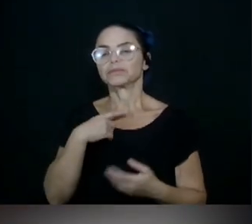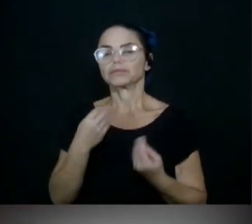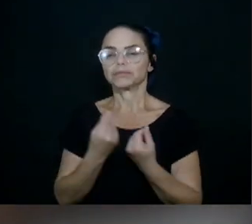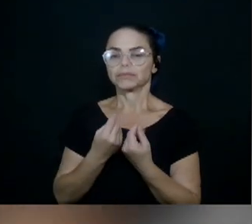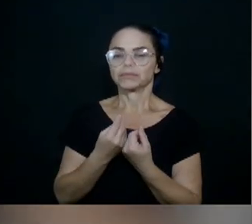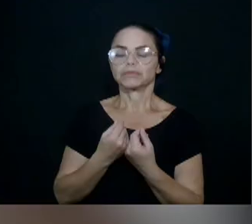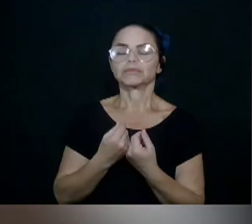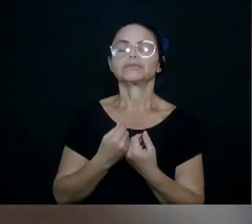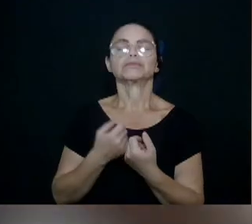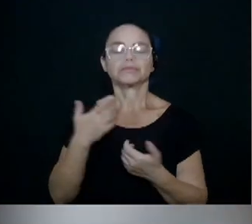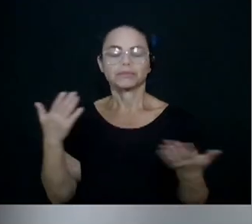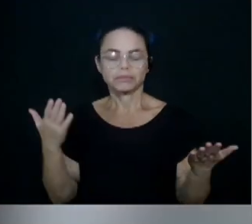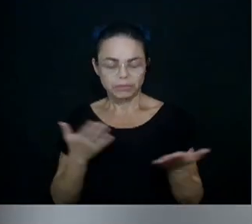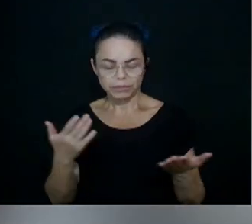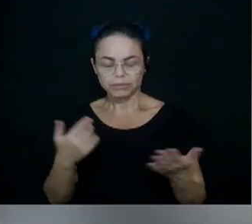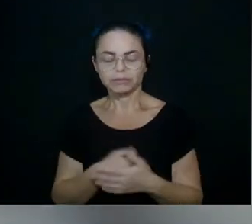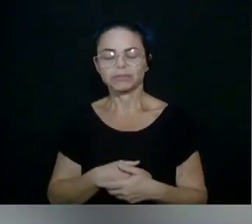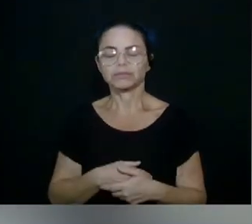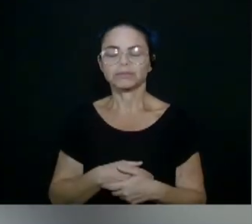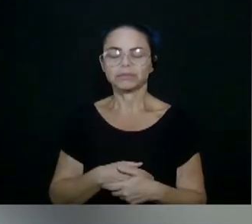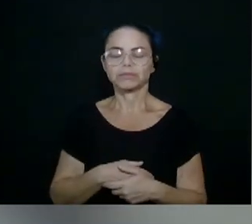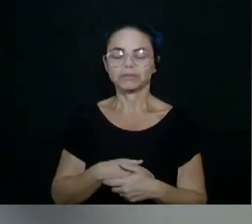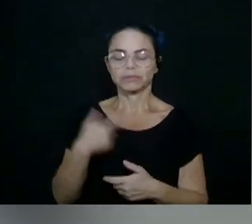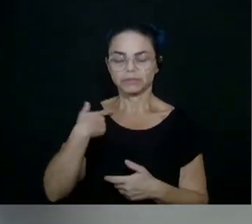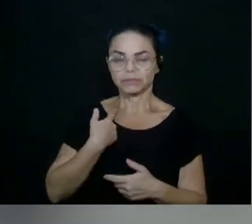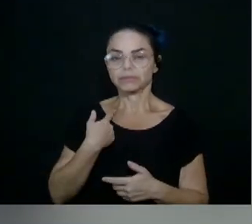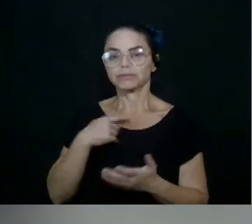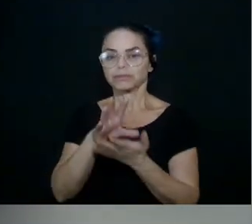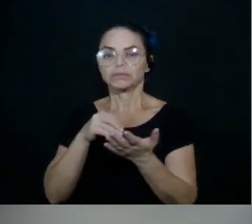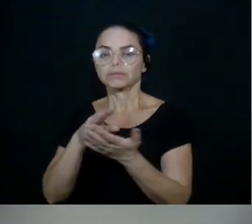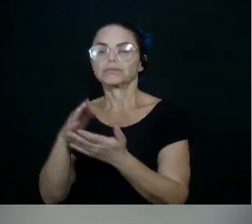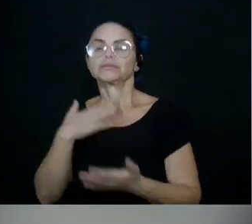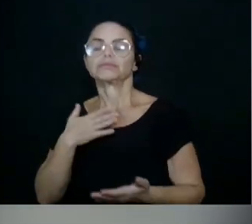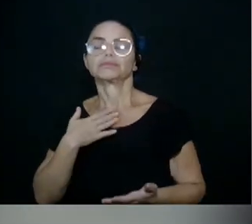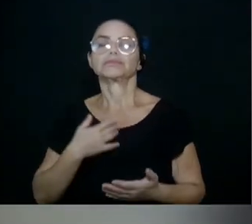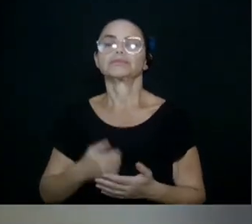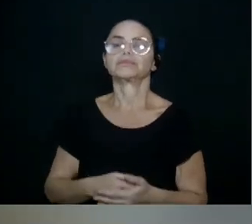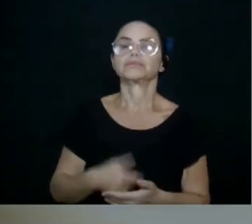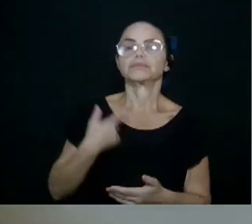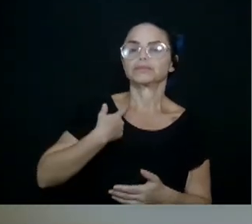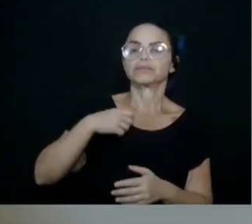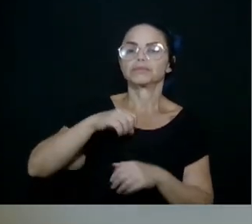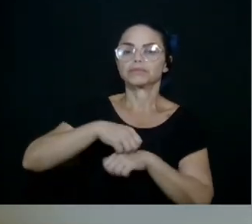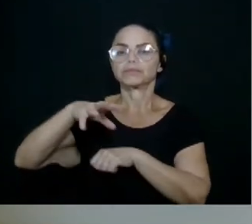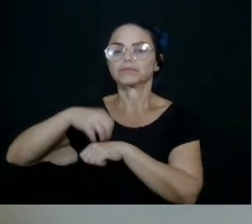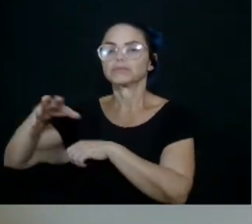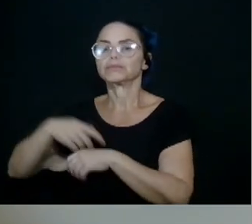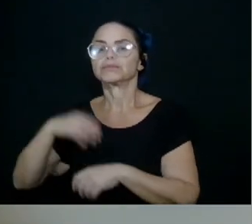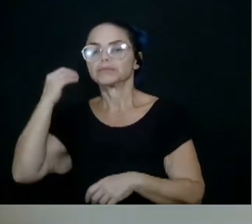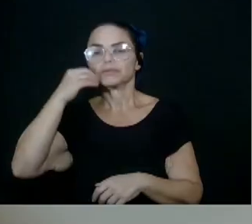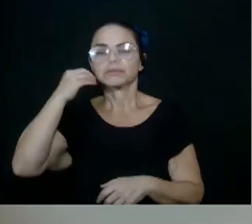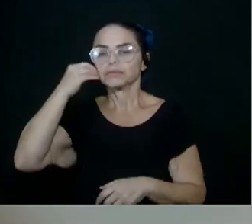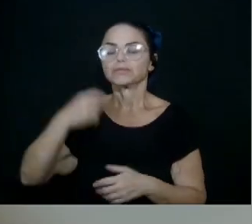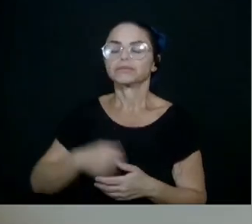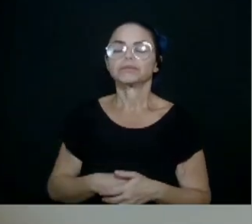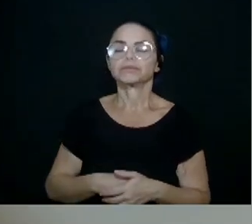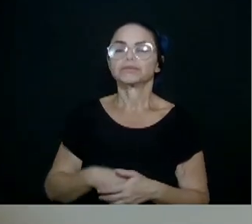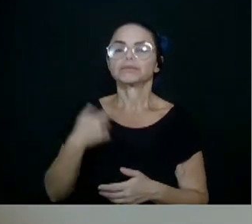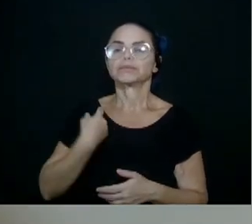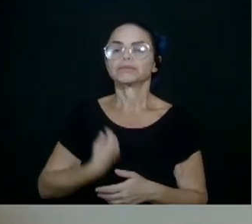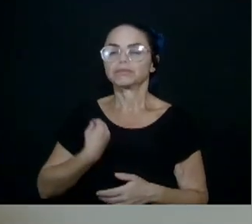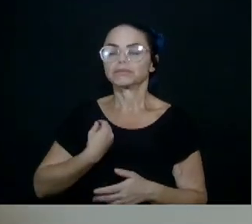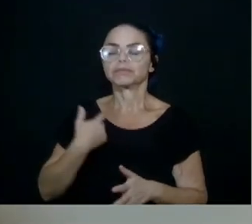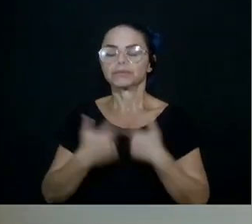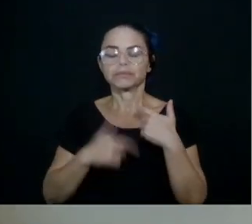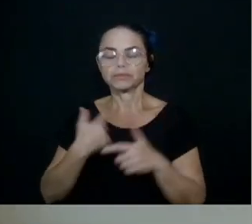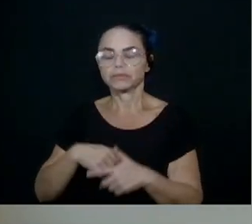hoje tem colaborador se espelhando no que eu sou. Eu consigo passar um pouco da minha experiência na carreira para eles, né? Hoje eu tenho